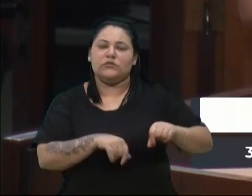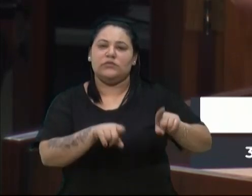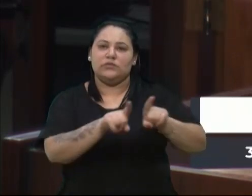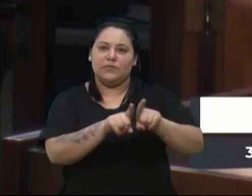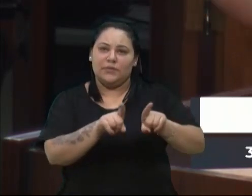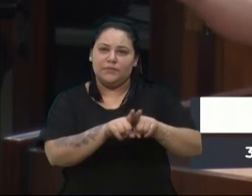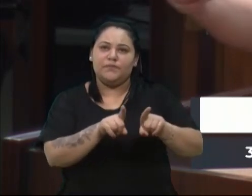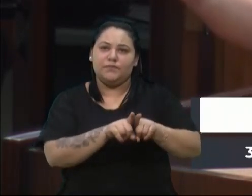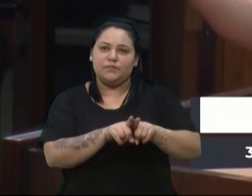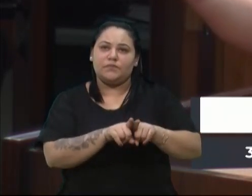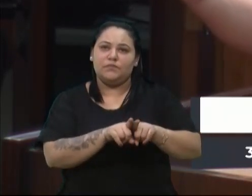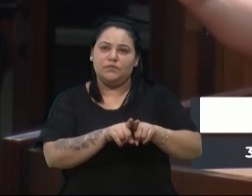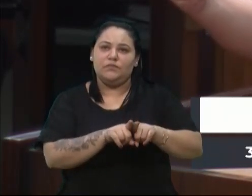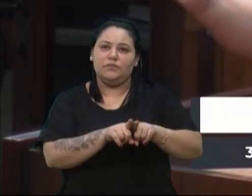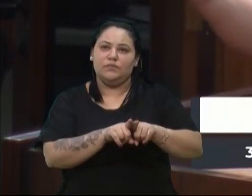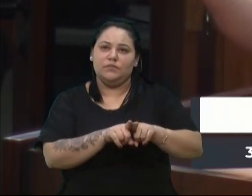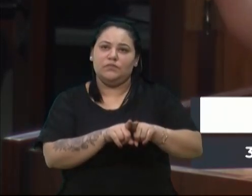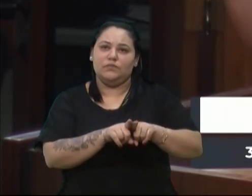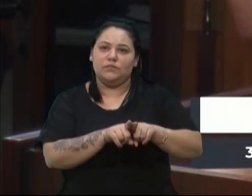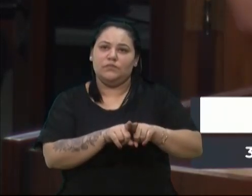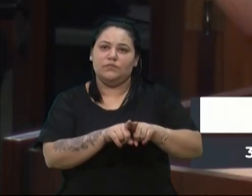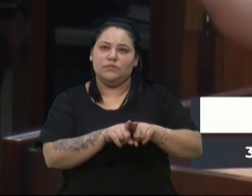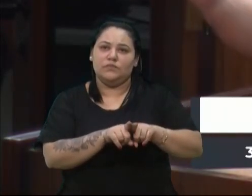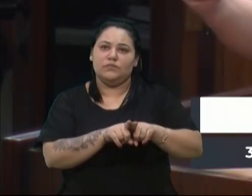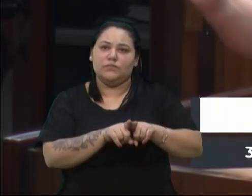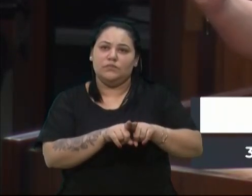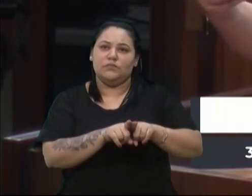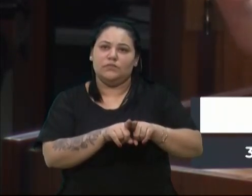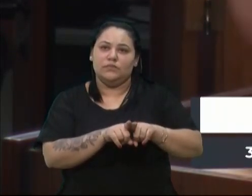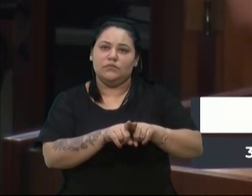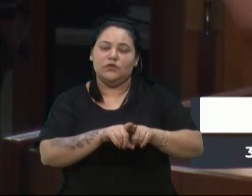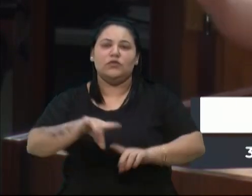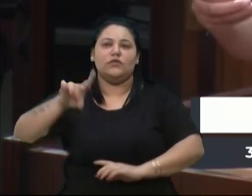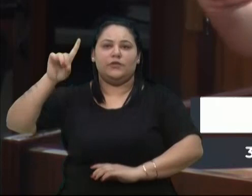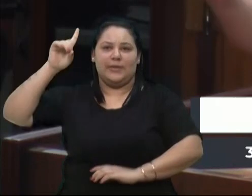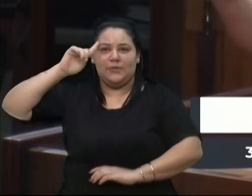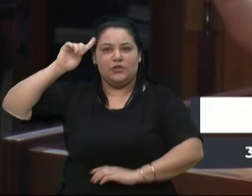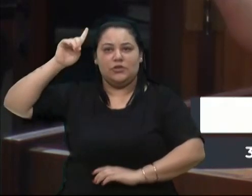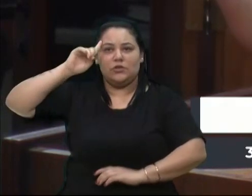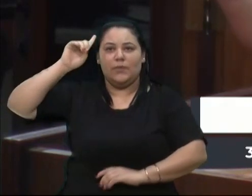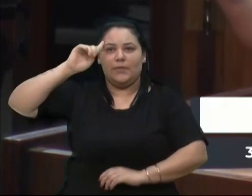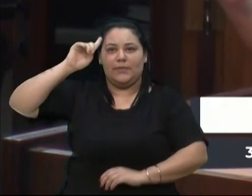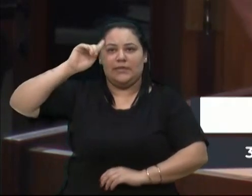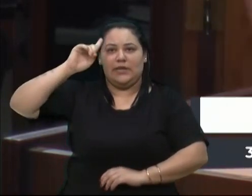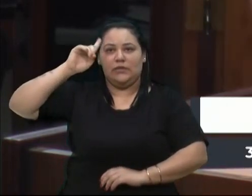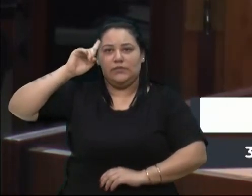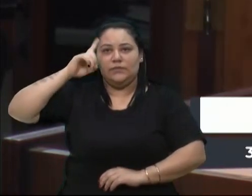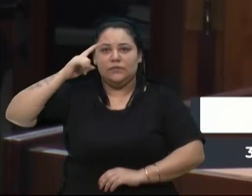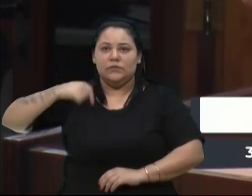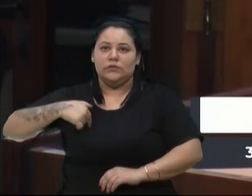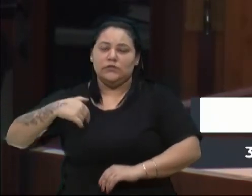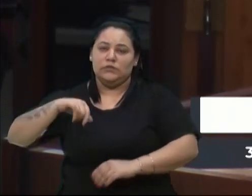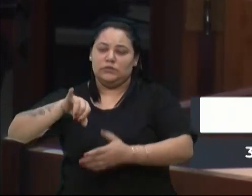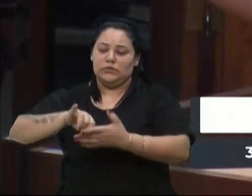vão para além do dia a dia do centro educativo,